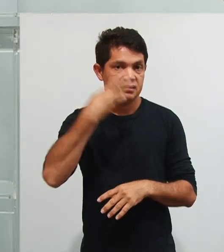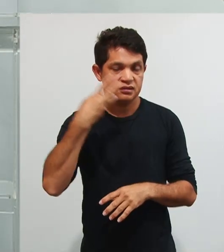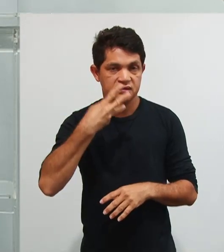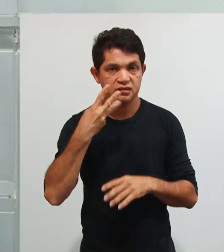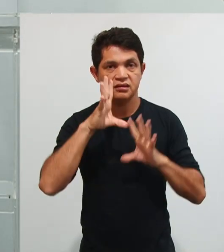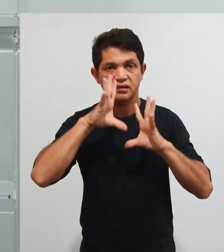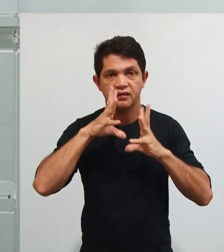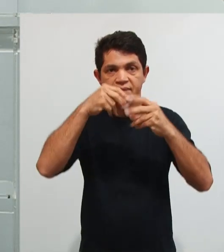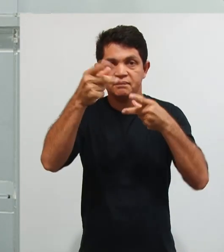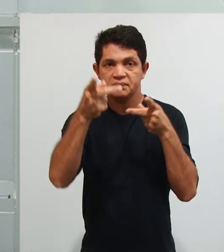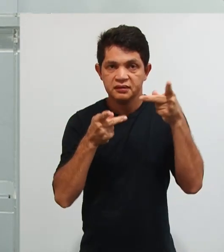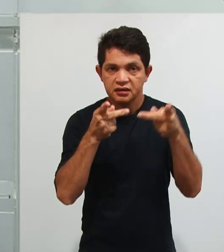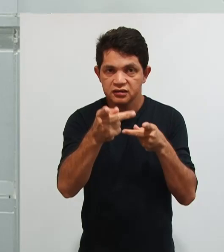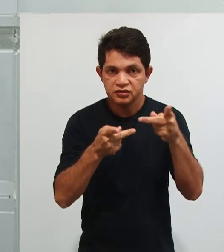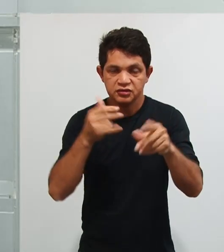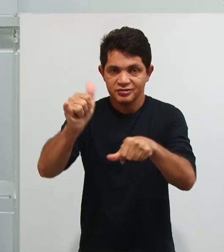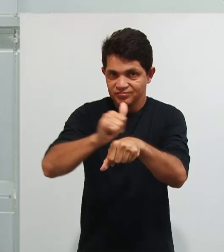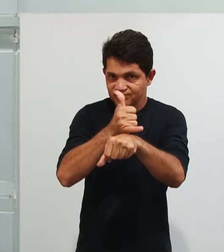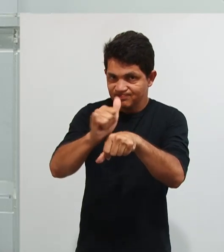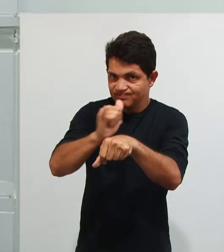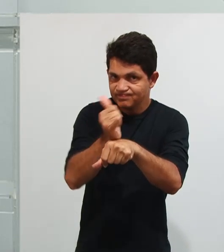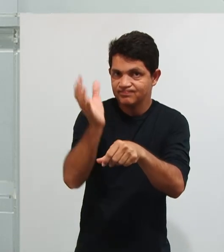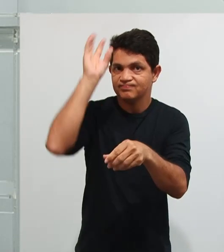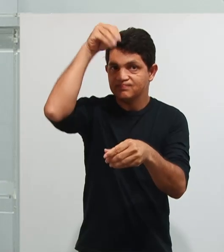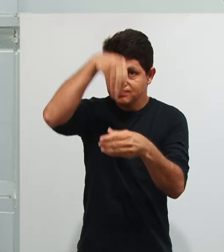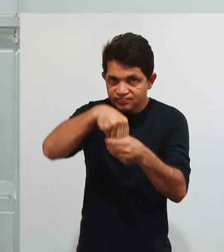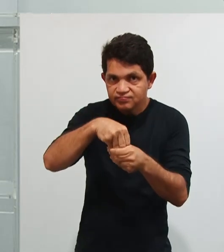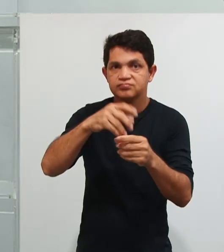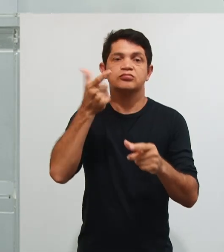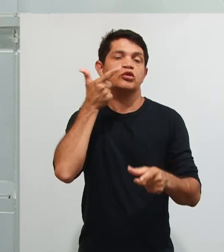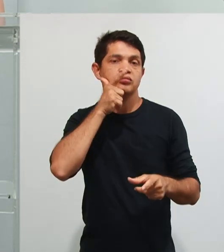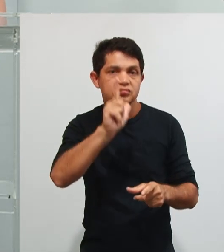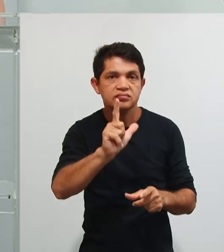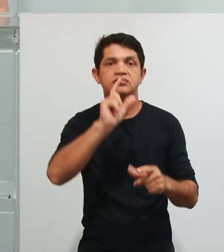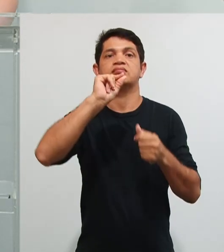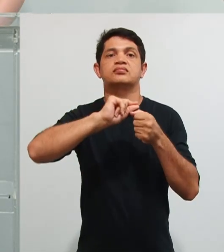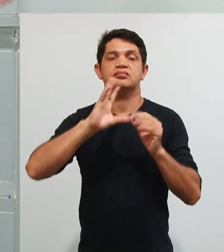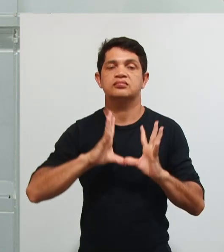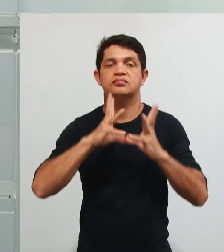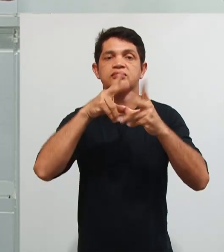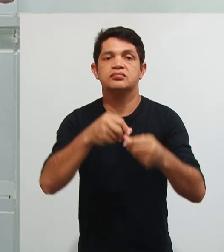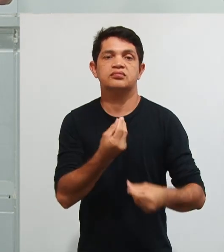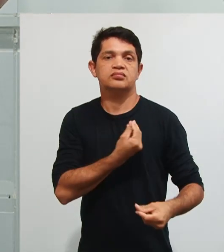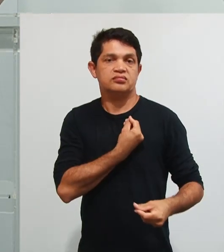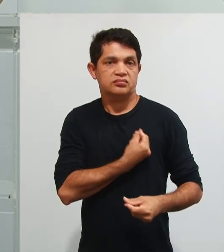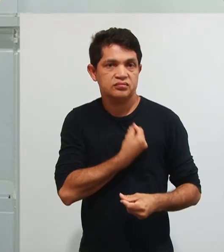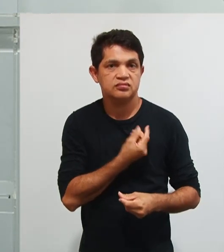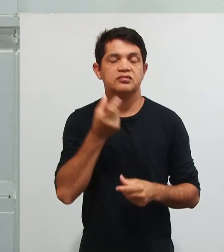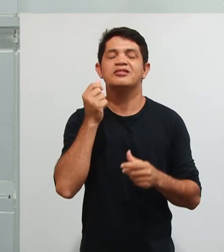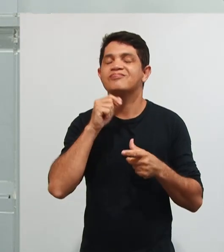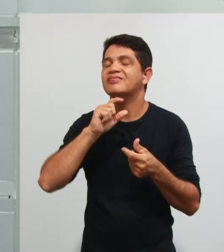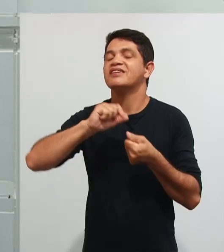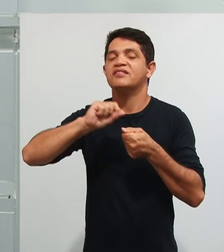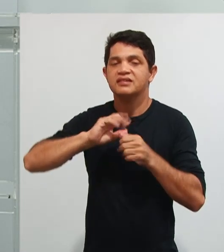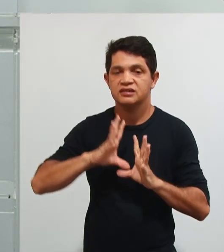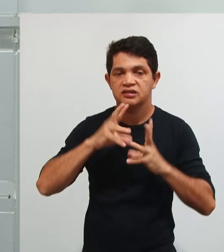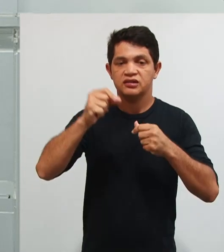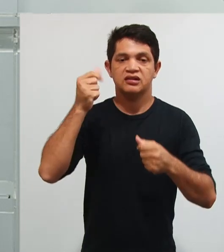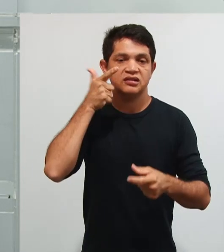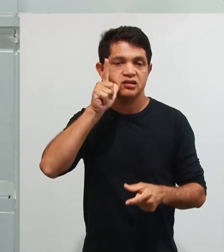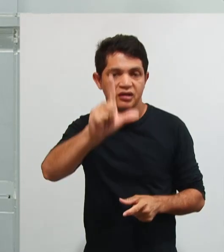o planejamento estratégico está para nossas vidas. Para quê? Para nos dar